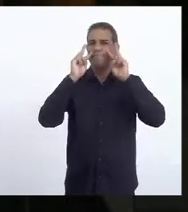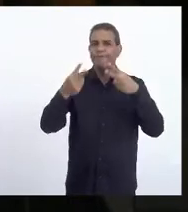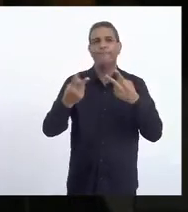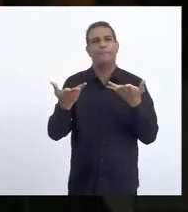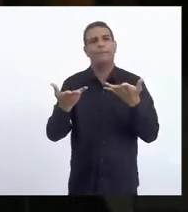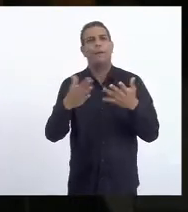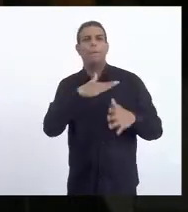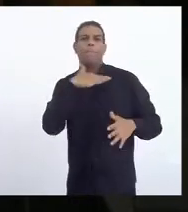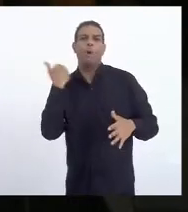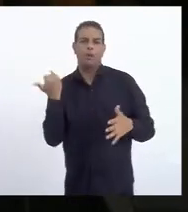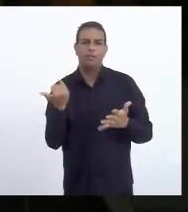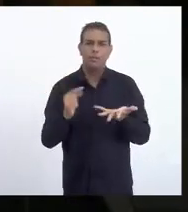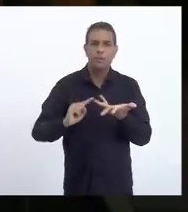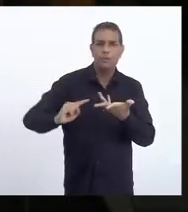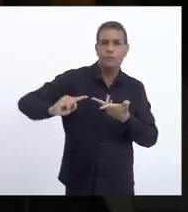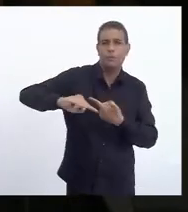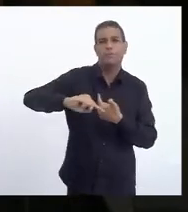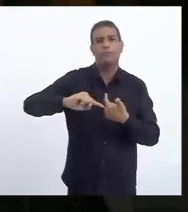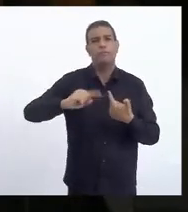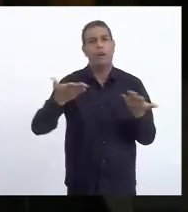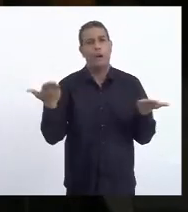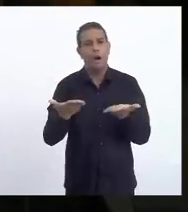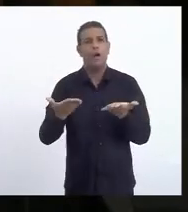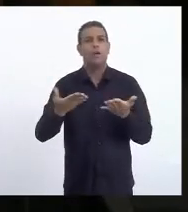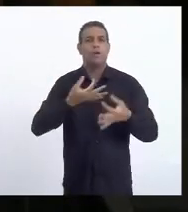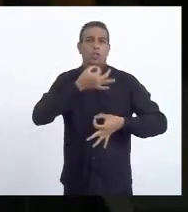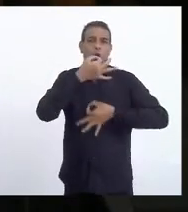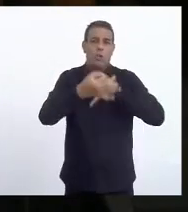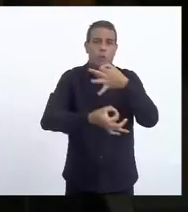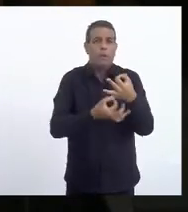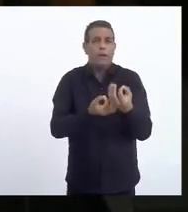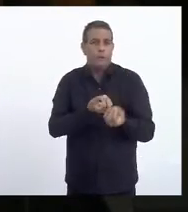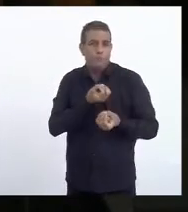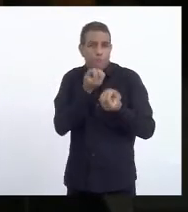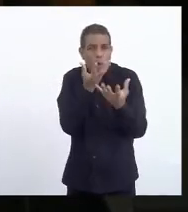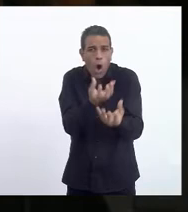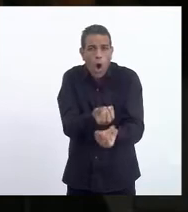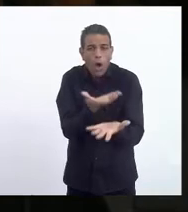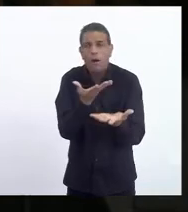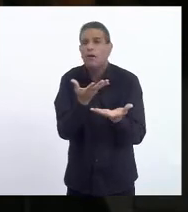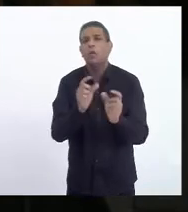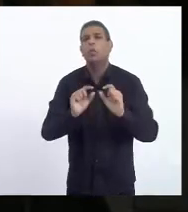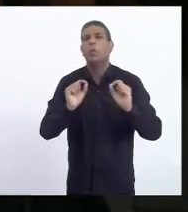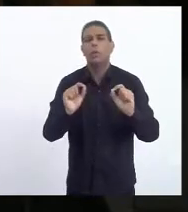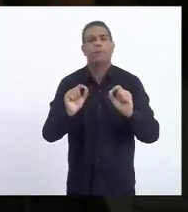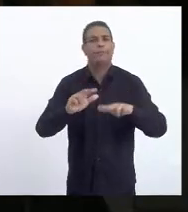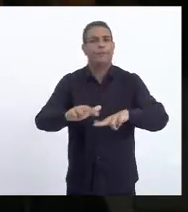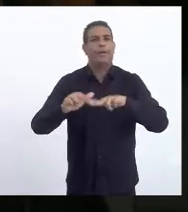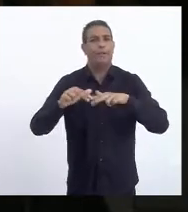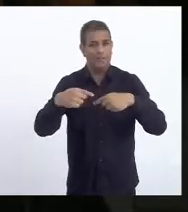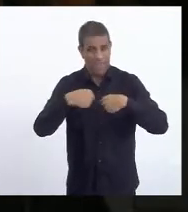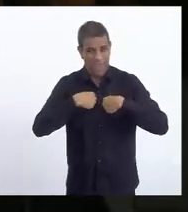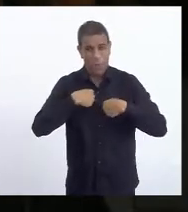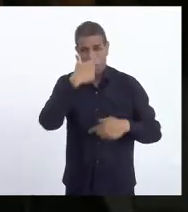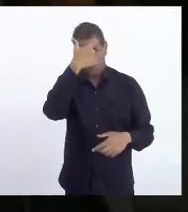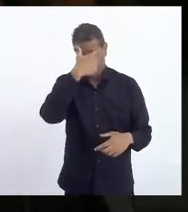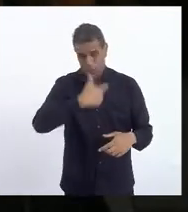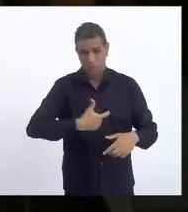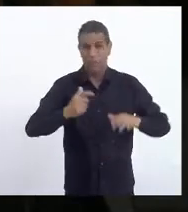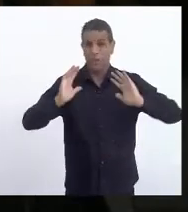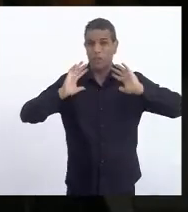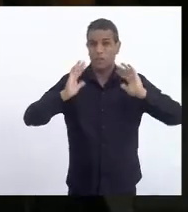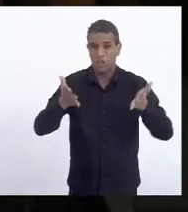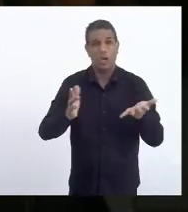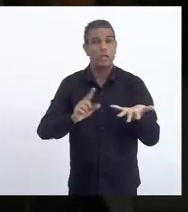morte e toda bando depoimento senhora presidente é porque eu mesmo